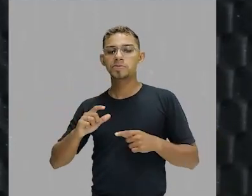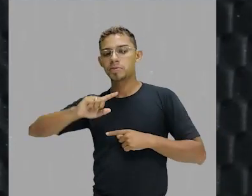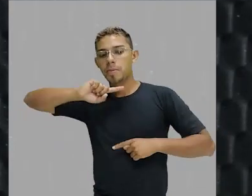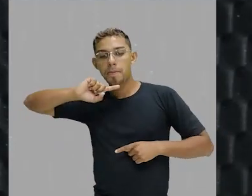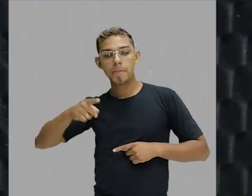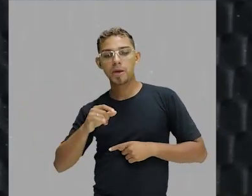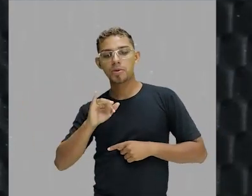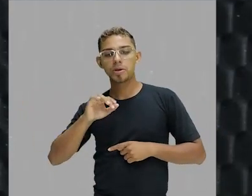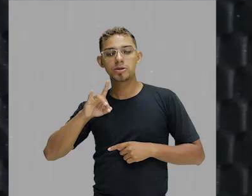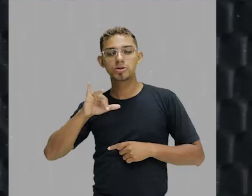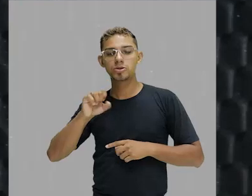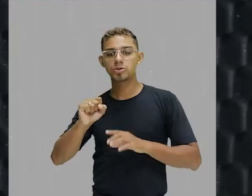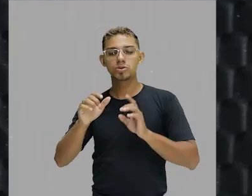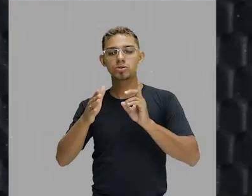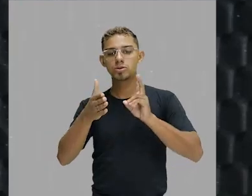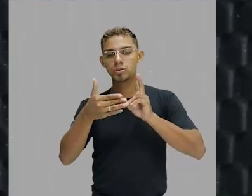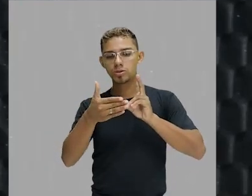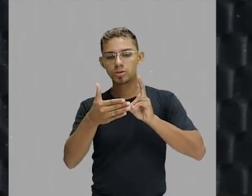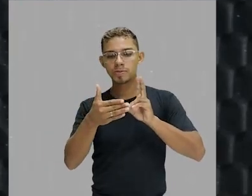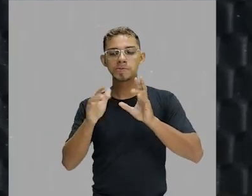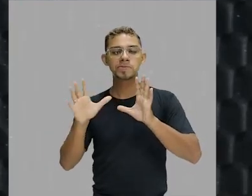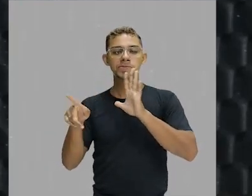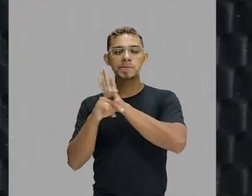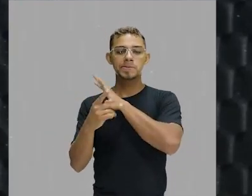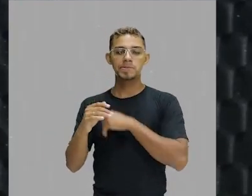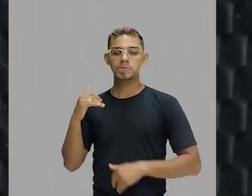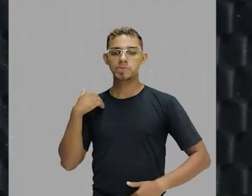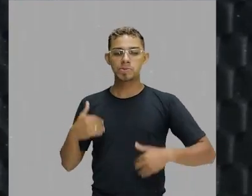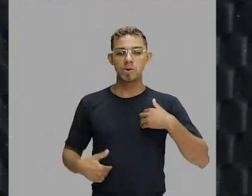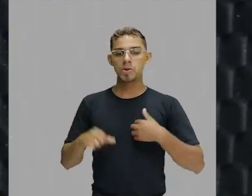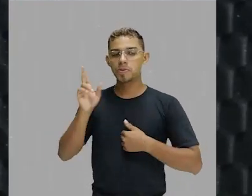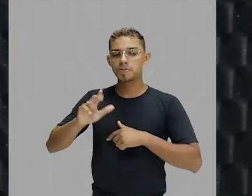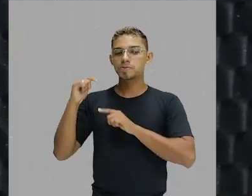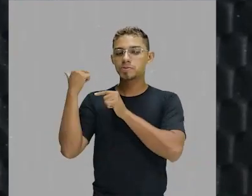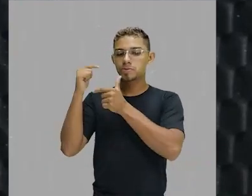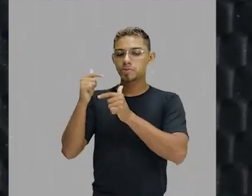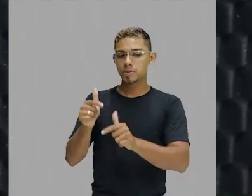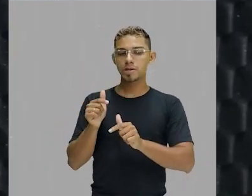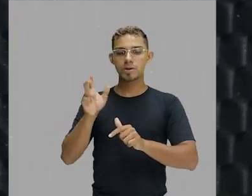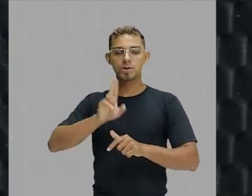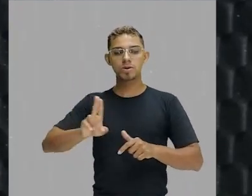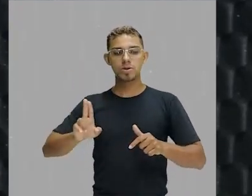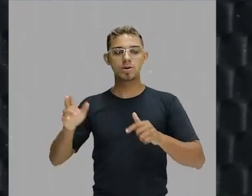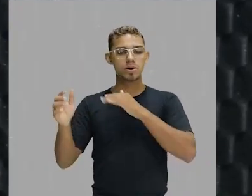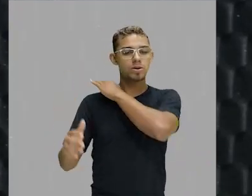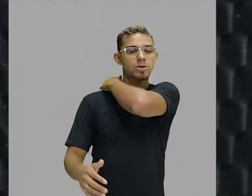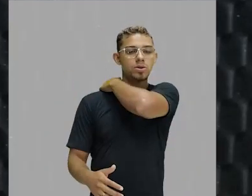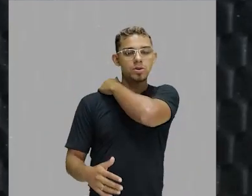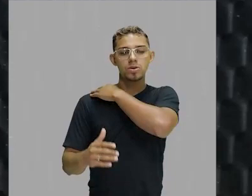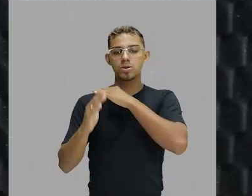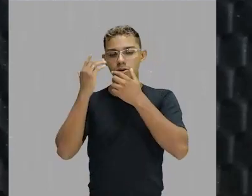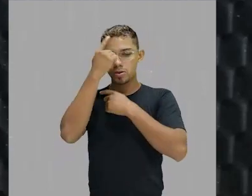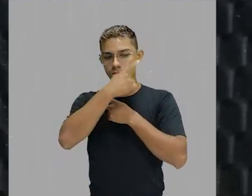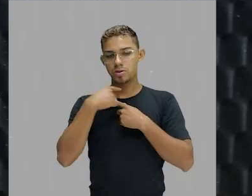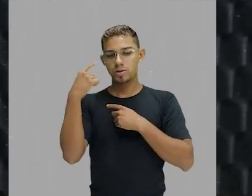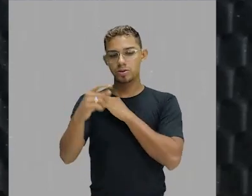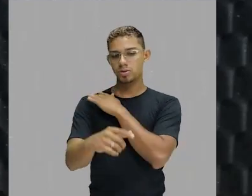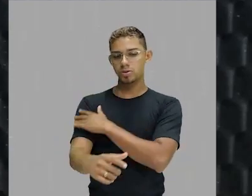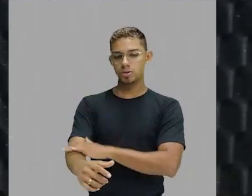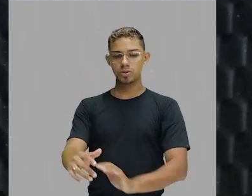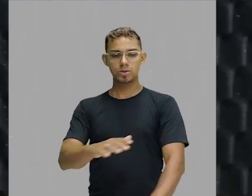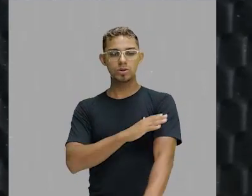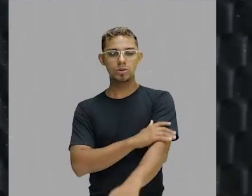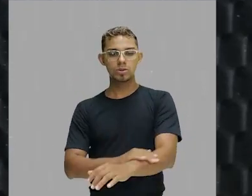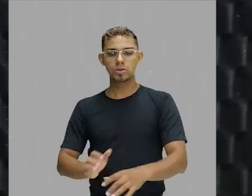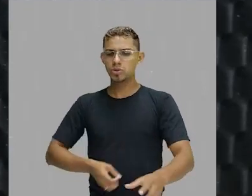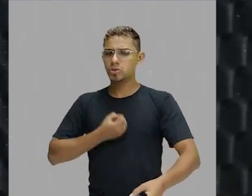a representação de arte, organização social, uso da terra, tradições, costa, face, braço. É uma forma de expressão